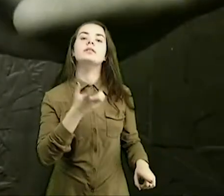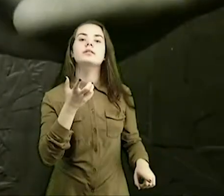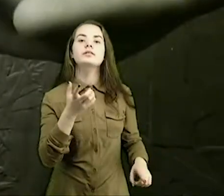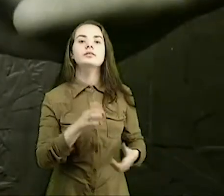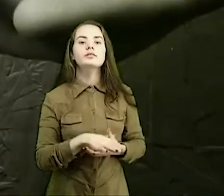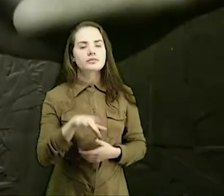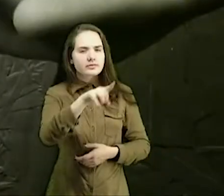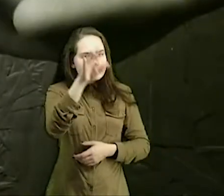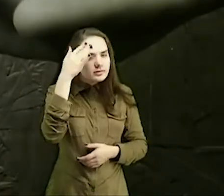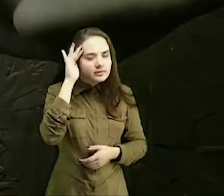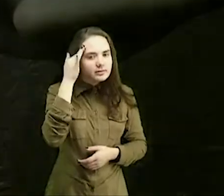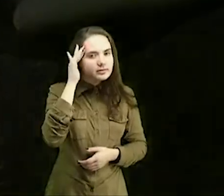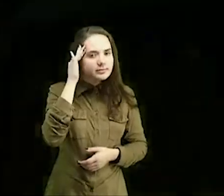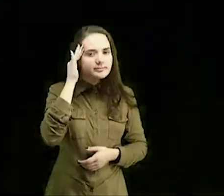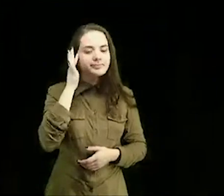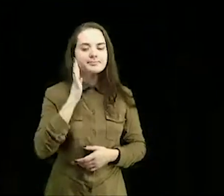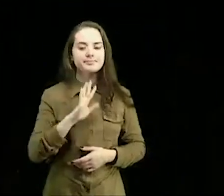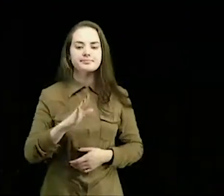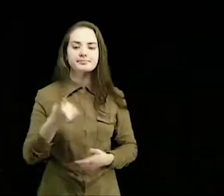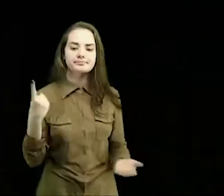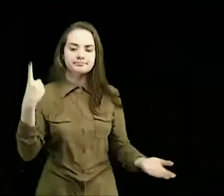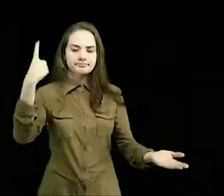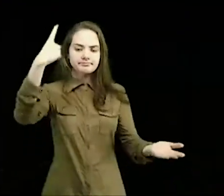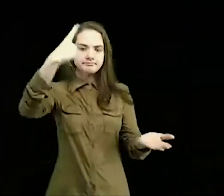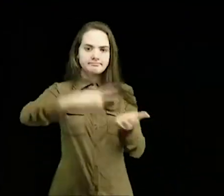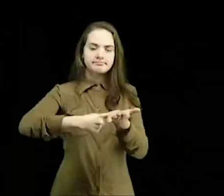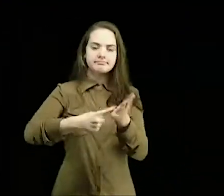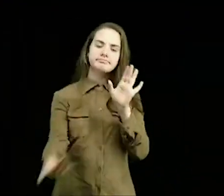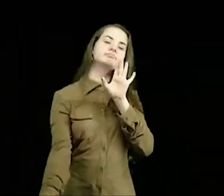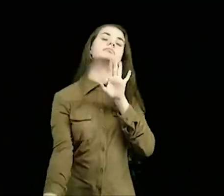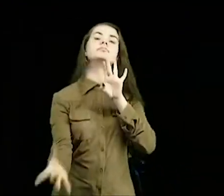Você está entendendo que o pacto é